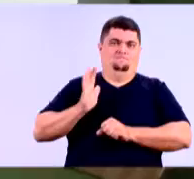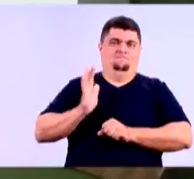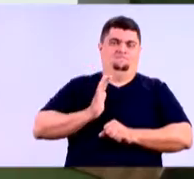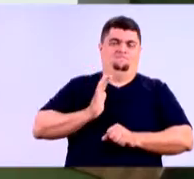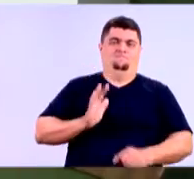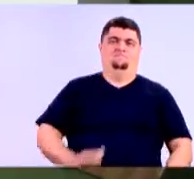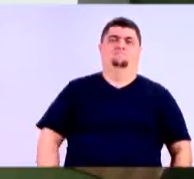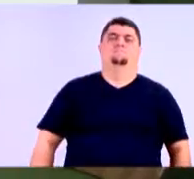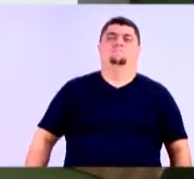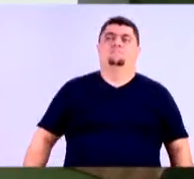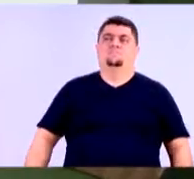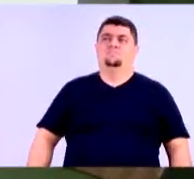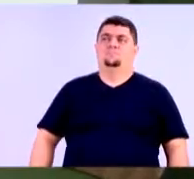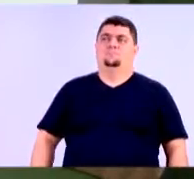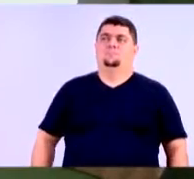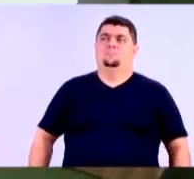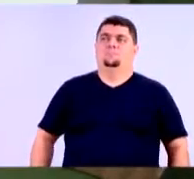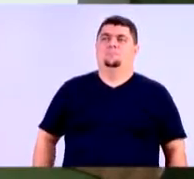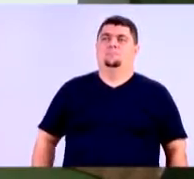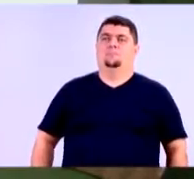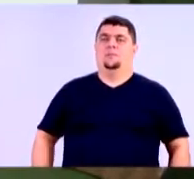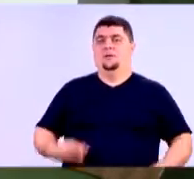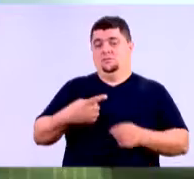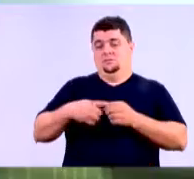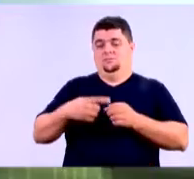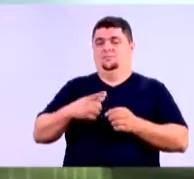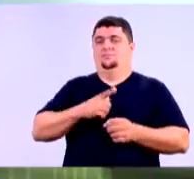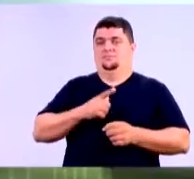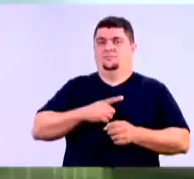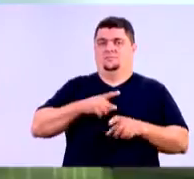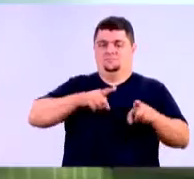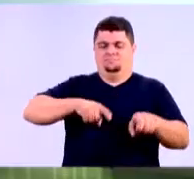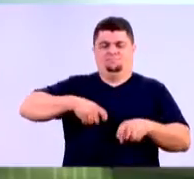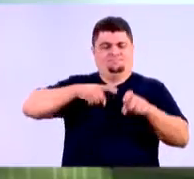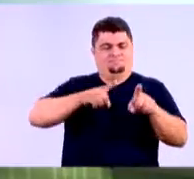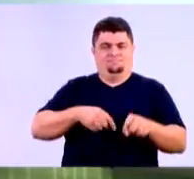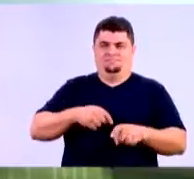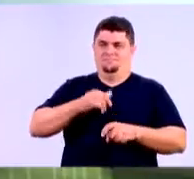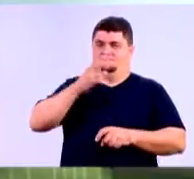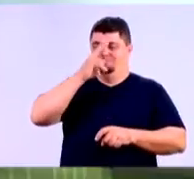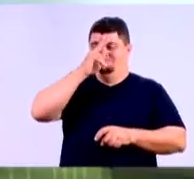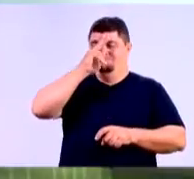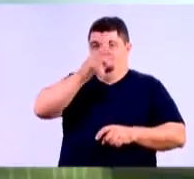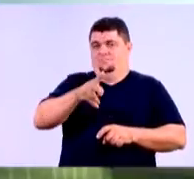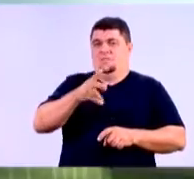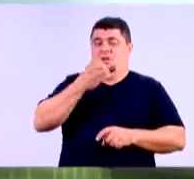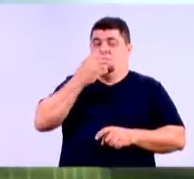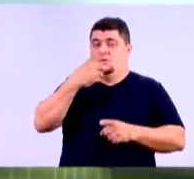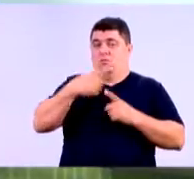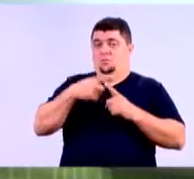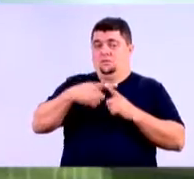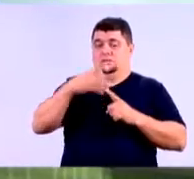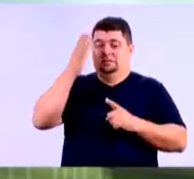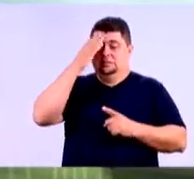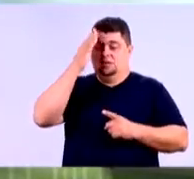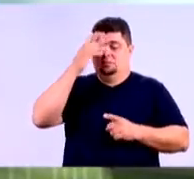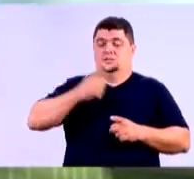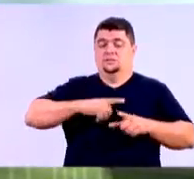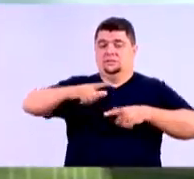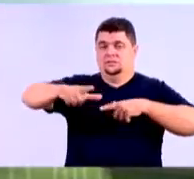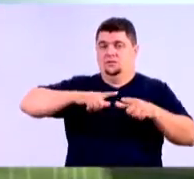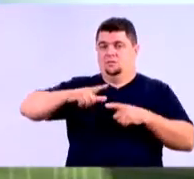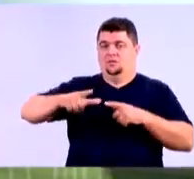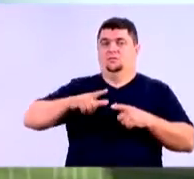ali. E lá no interior do estado, né, que tem essa forte agricultura, é um bom sinal. A pessoa que está ali trabalhando na terra,